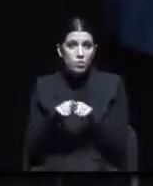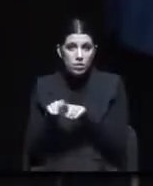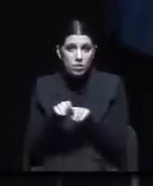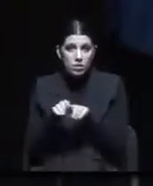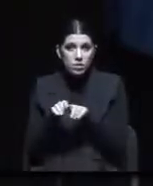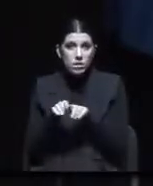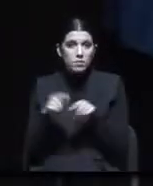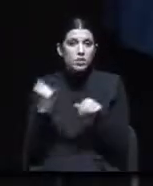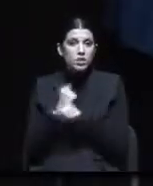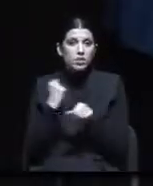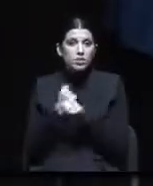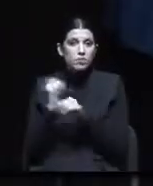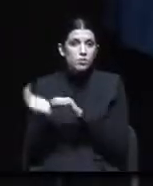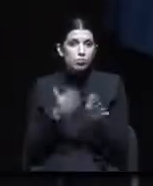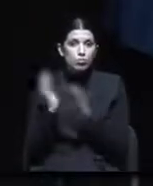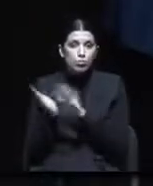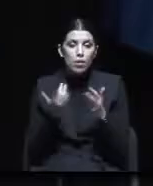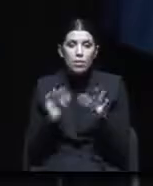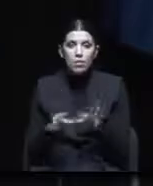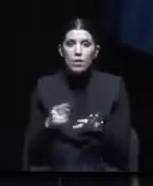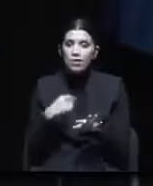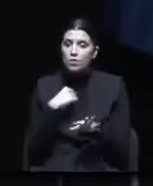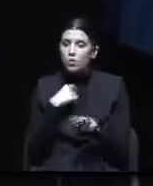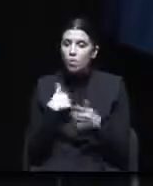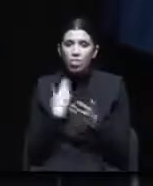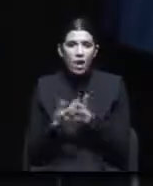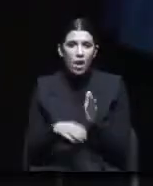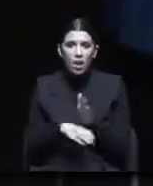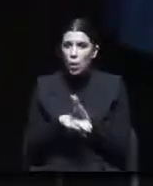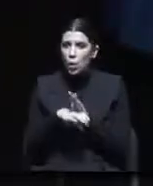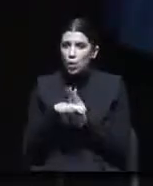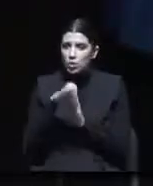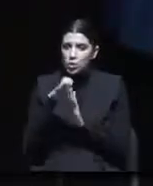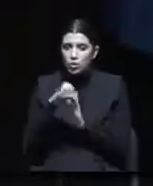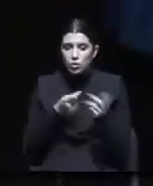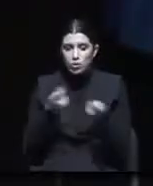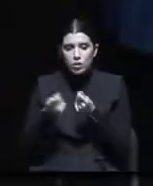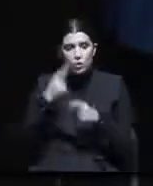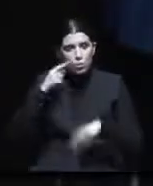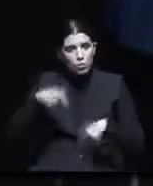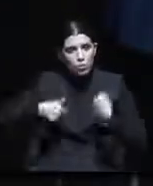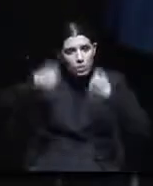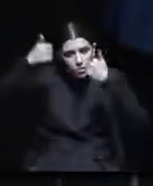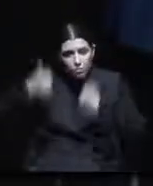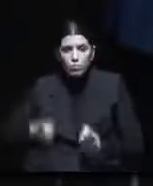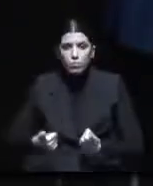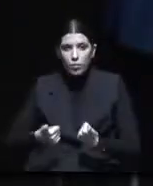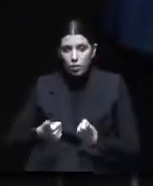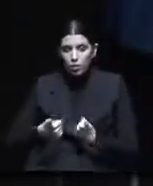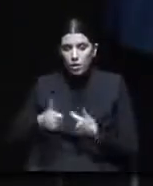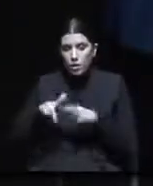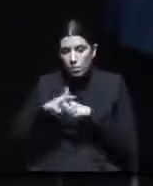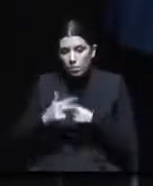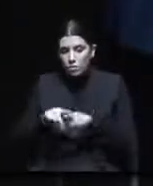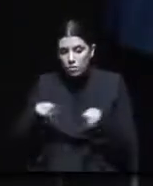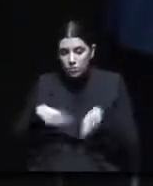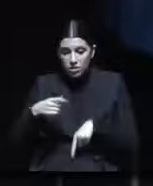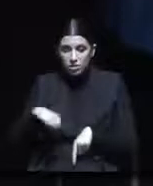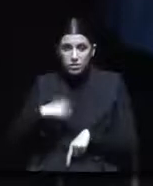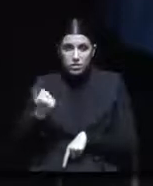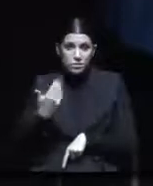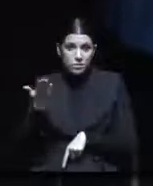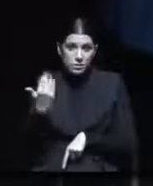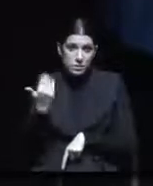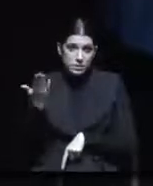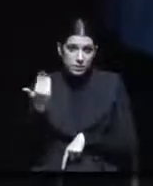externalização de serviços e teima em não criar condições para uma gestão pública para a manutenção e reabilitação dos espaços verdes da